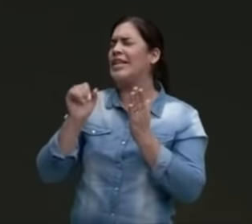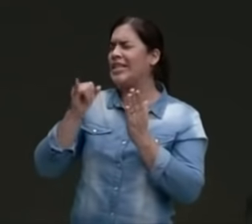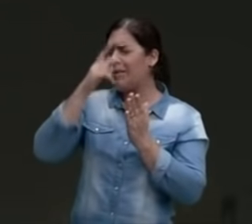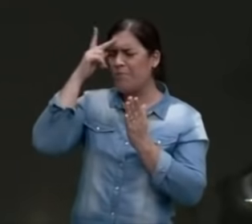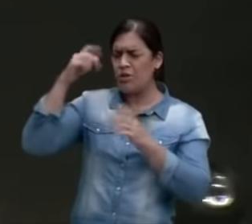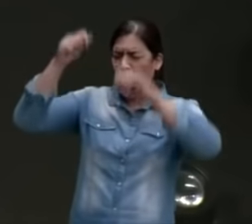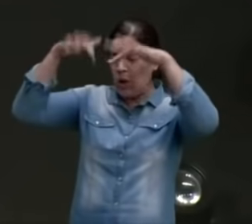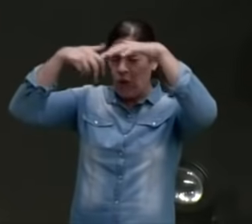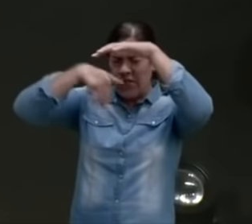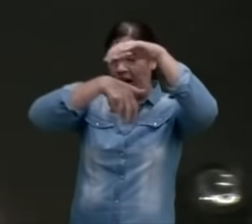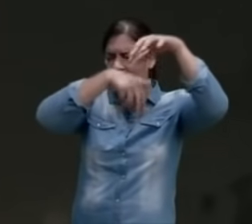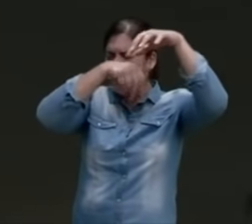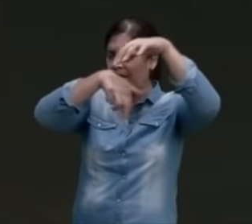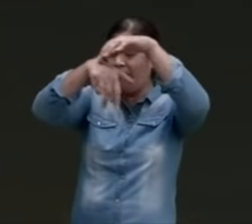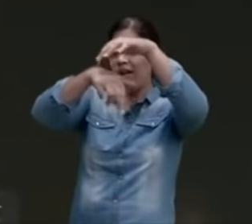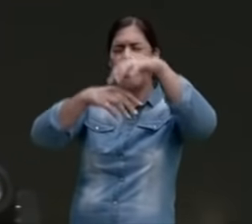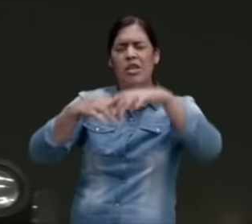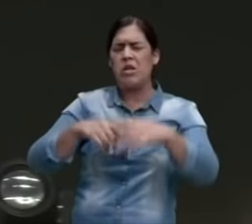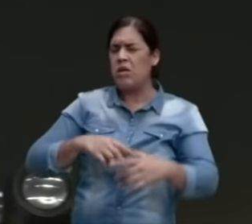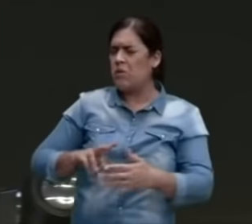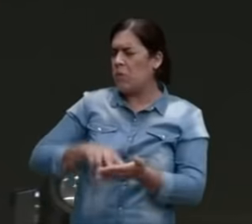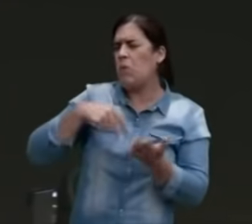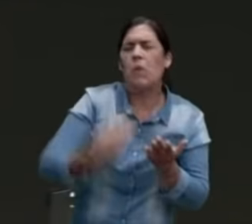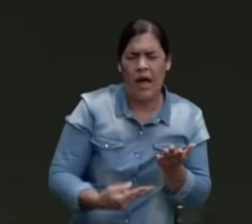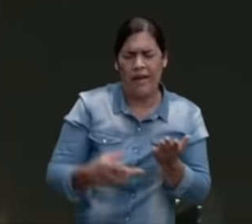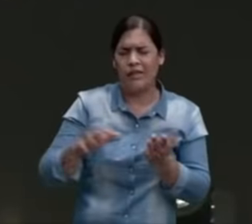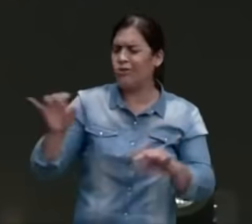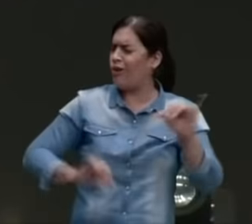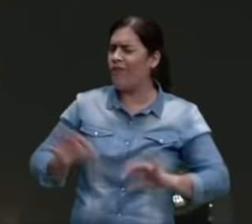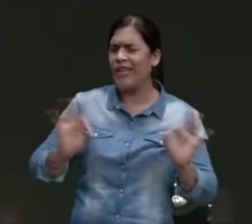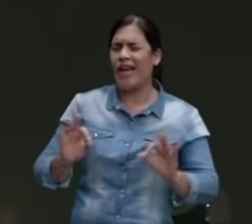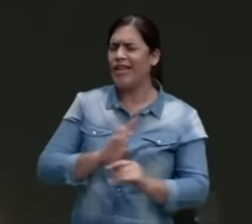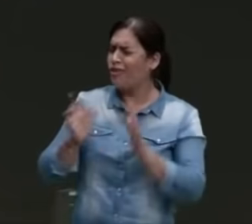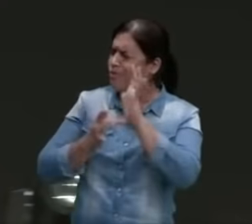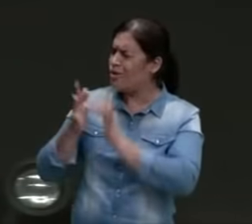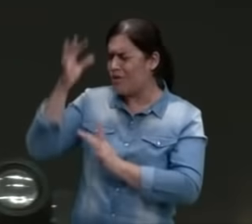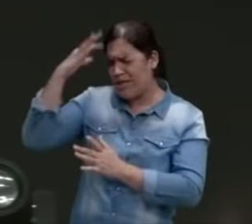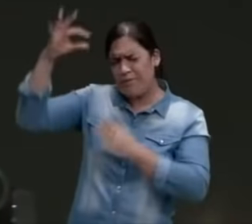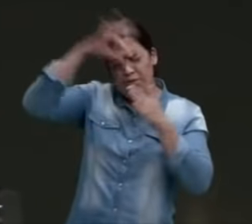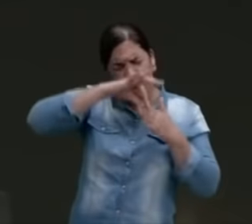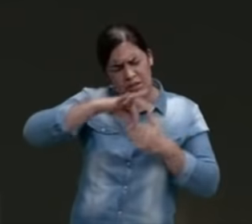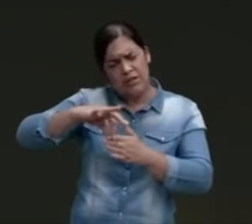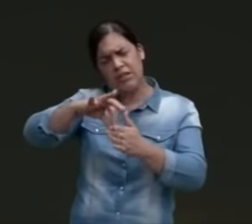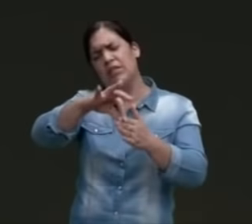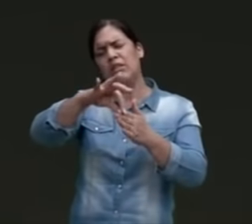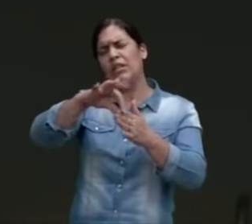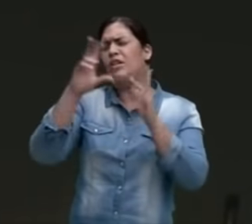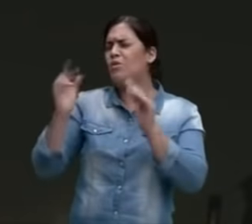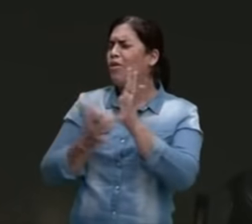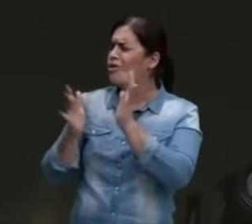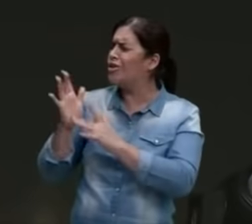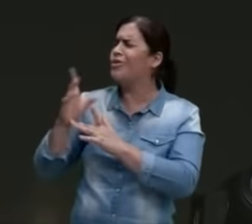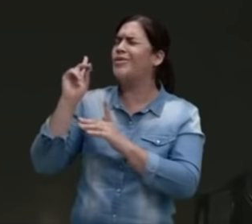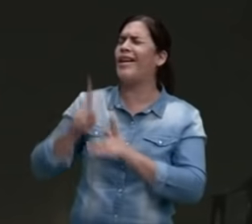tropeça, não sofre. Oh, Pai, em nome de Jesus, que nós sejamos guiados pelo Teu Espírito Santo, assim como Jesus